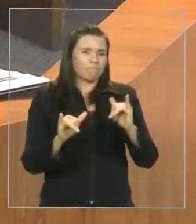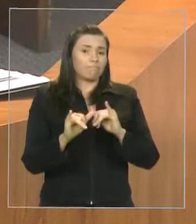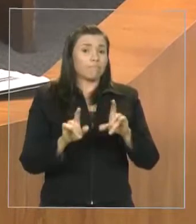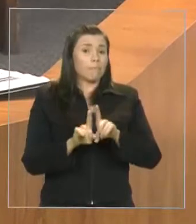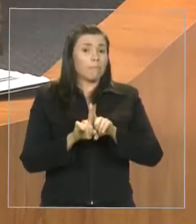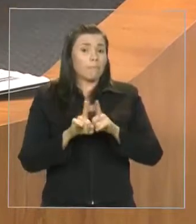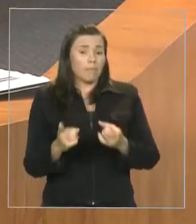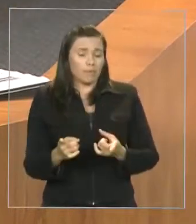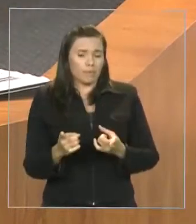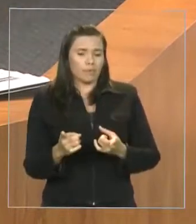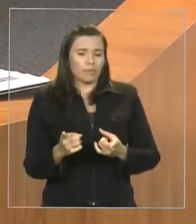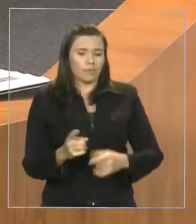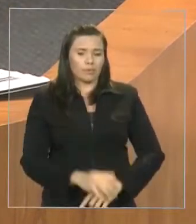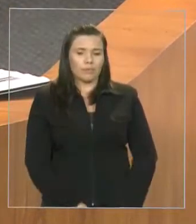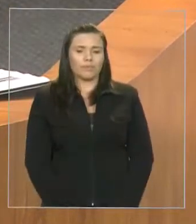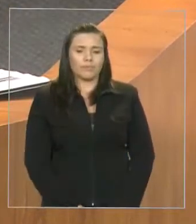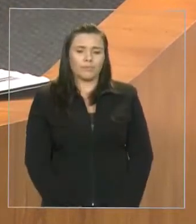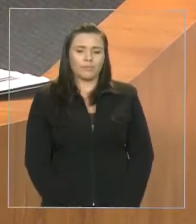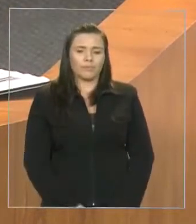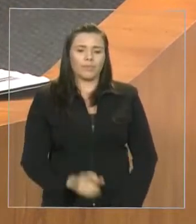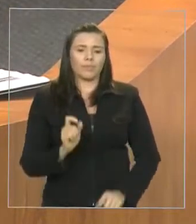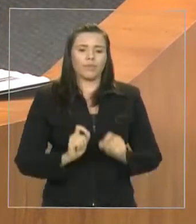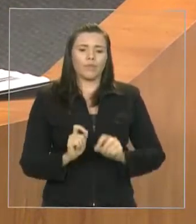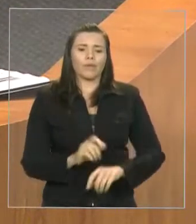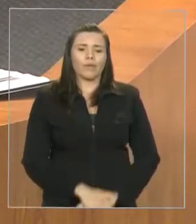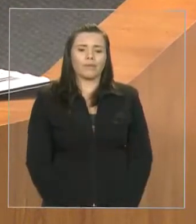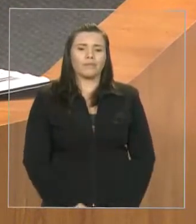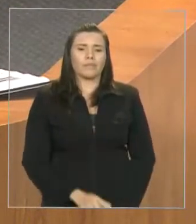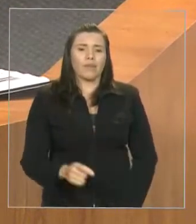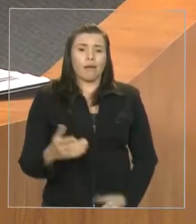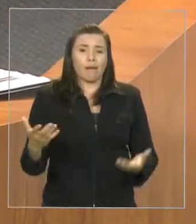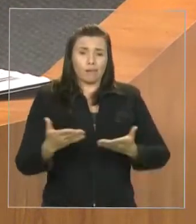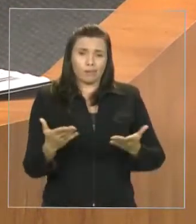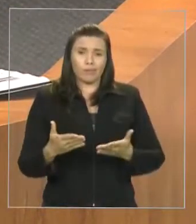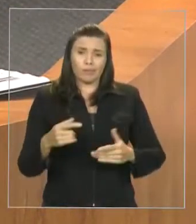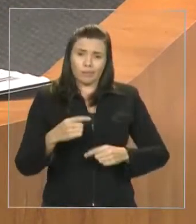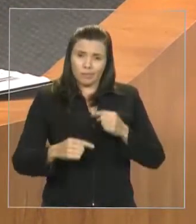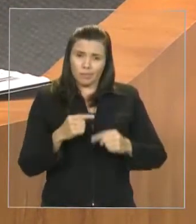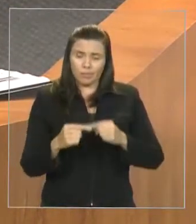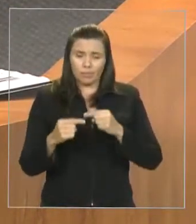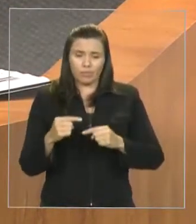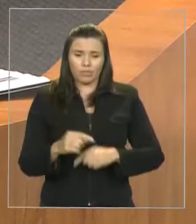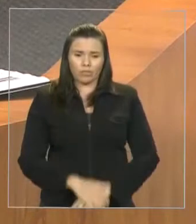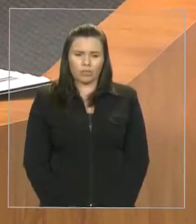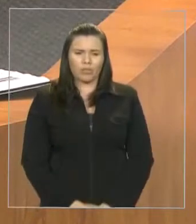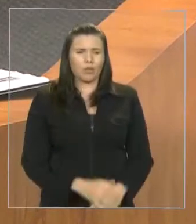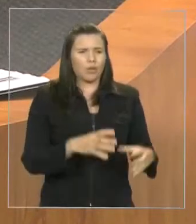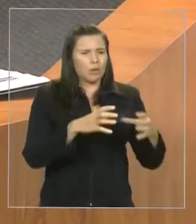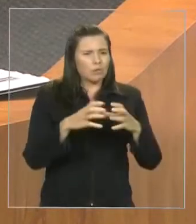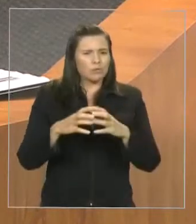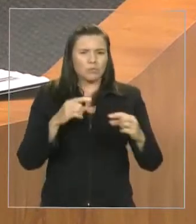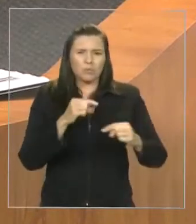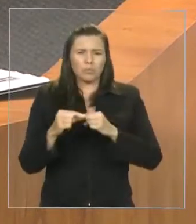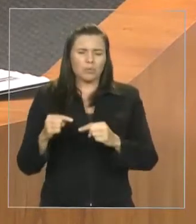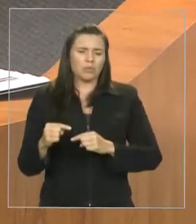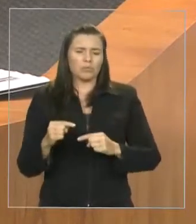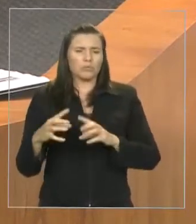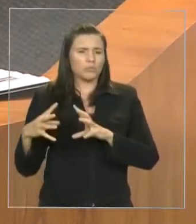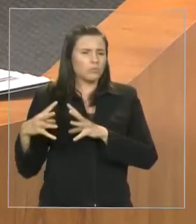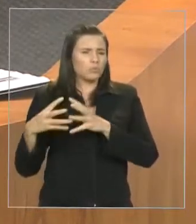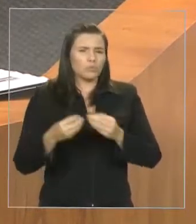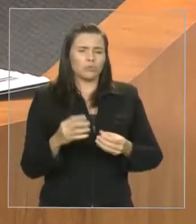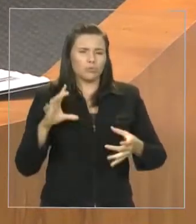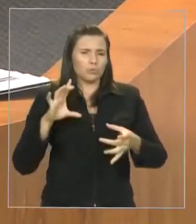os tarados são os taludos. Na República, todos os grupos se aliaram